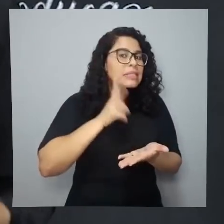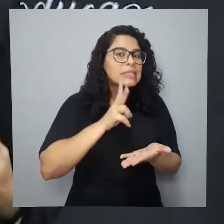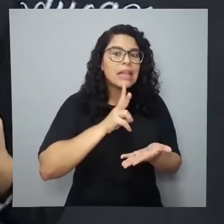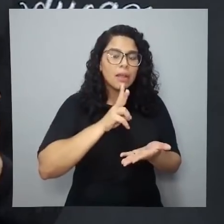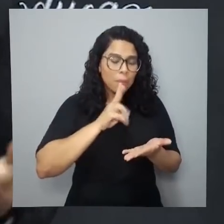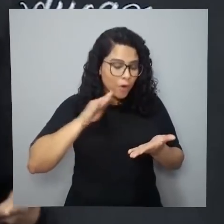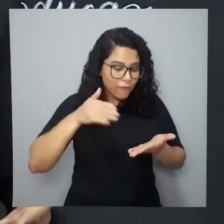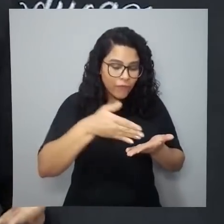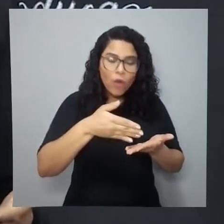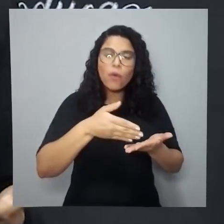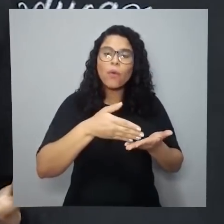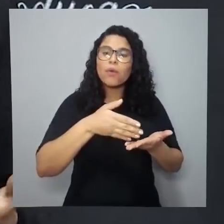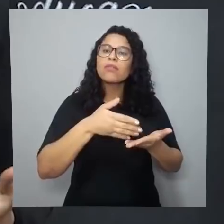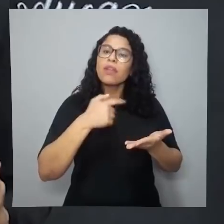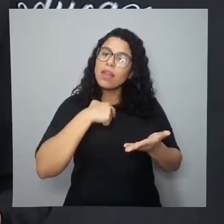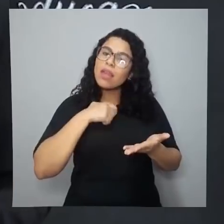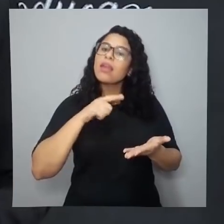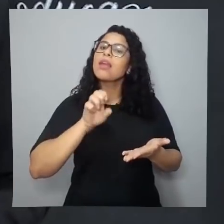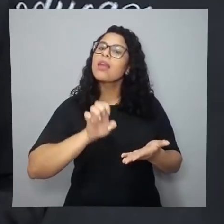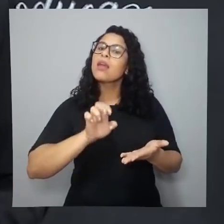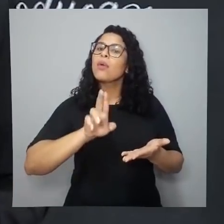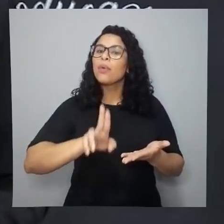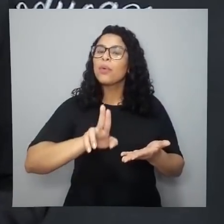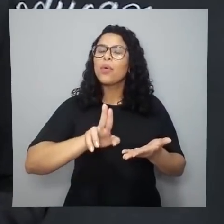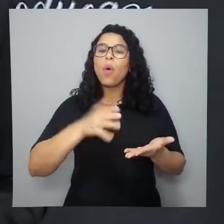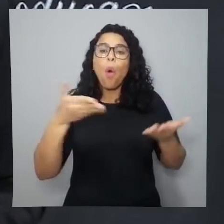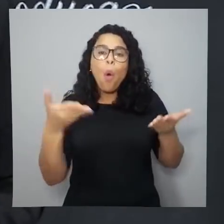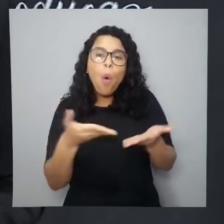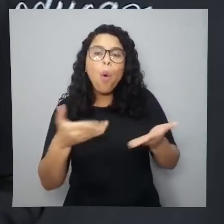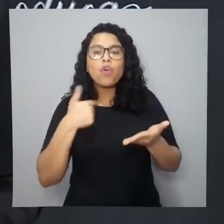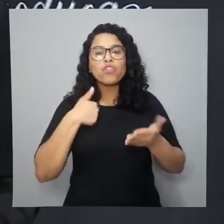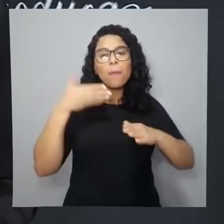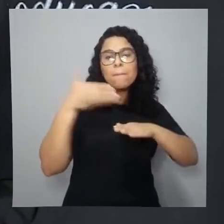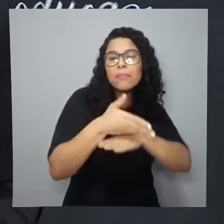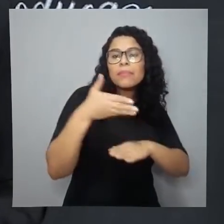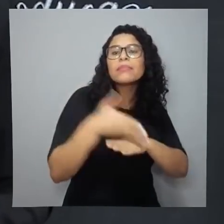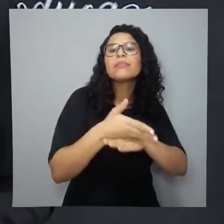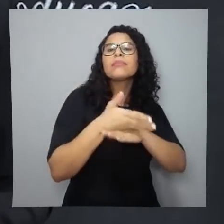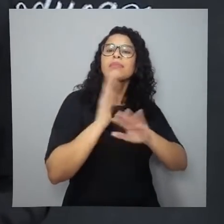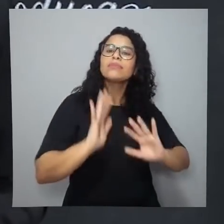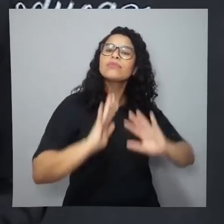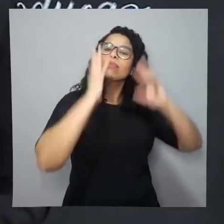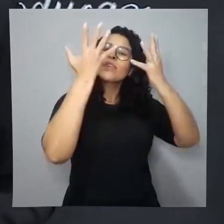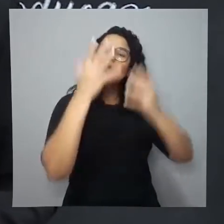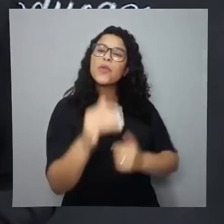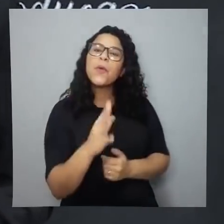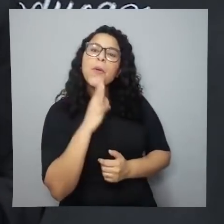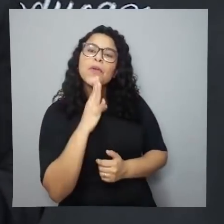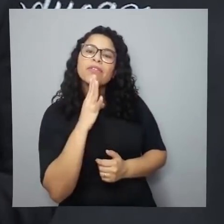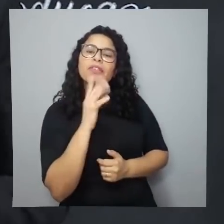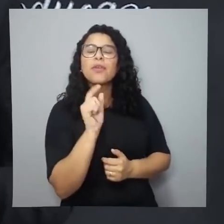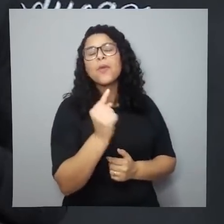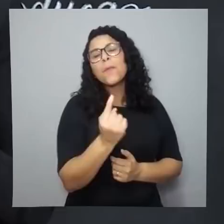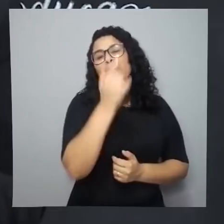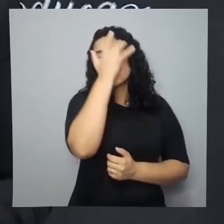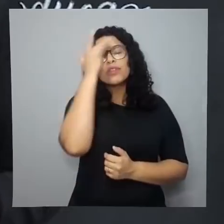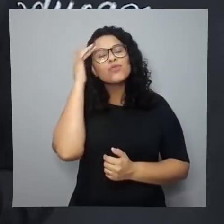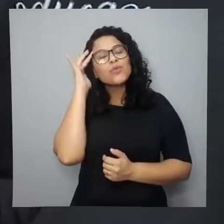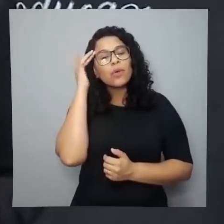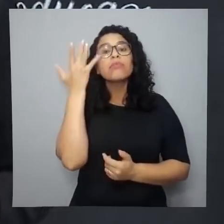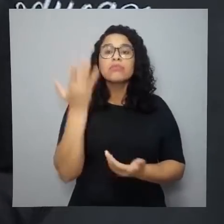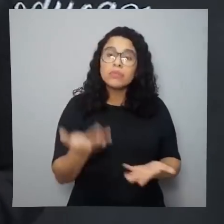narrativa voltada para si mesmo. Você vai contar, hoje eu participei de um evento onde conheci uma pessoa, aí começa. Ou